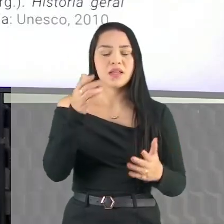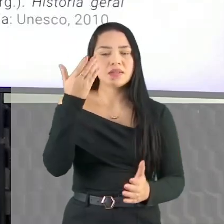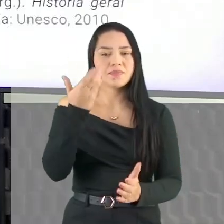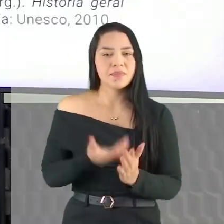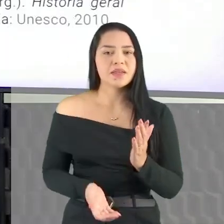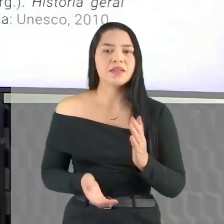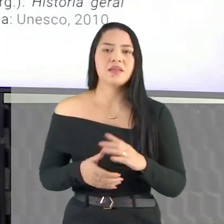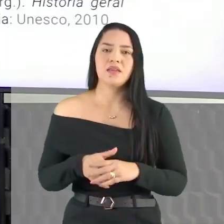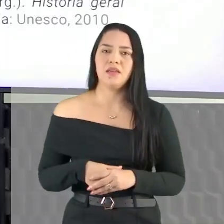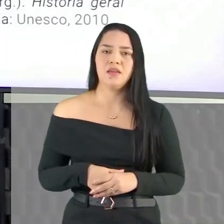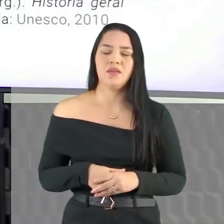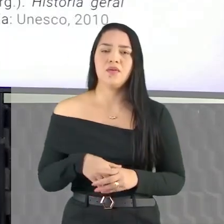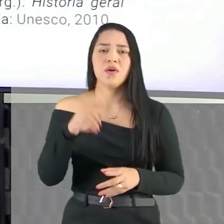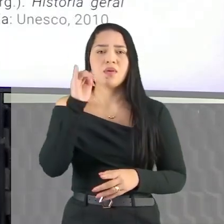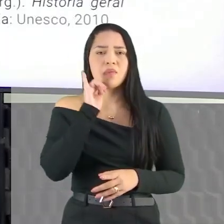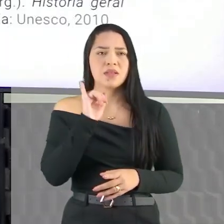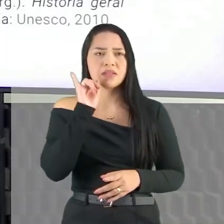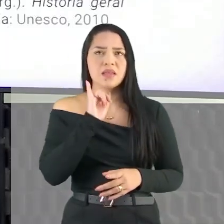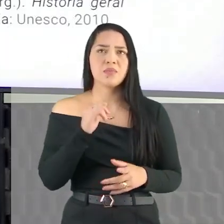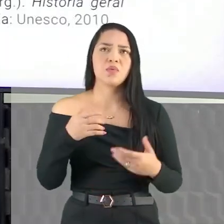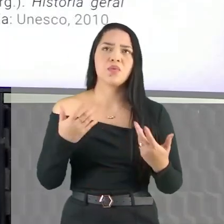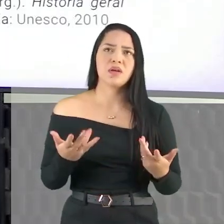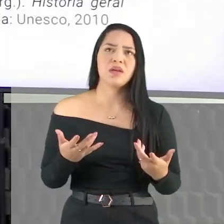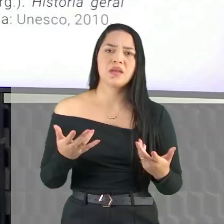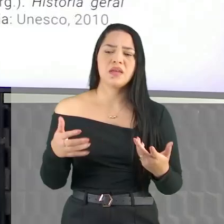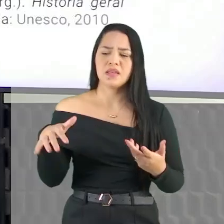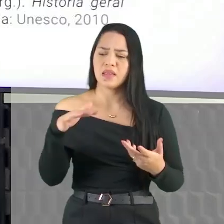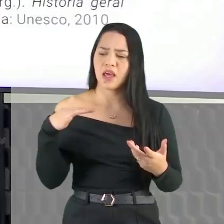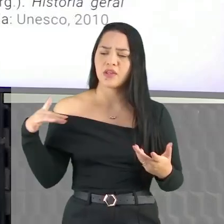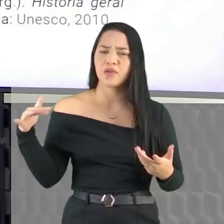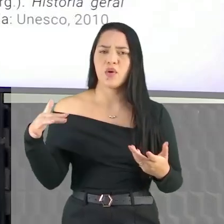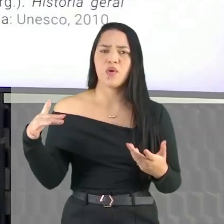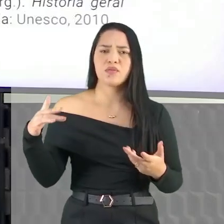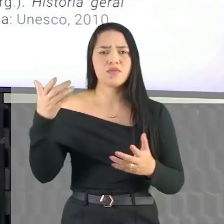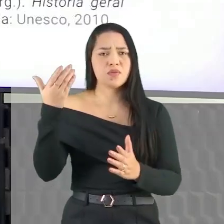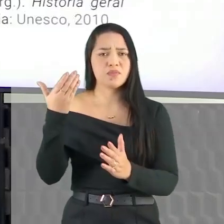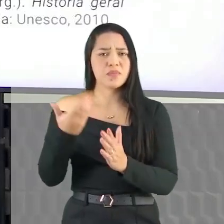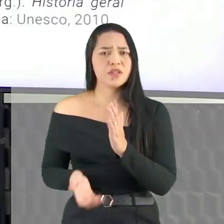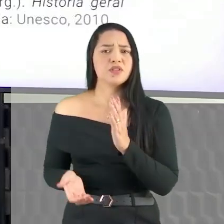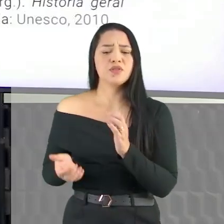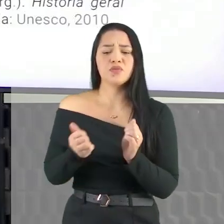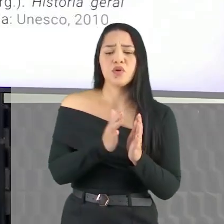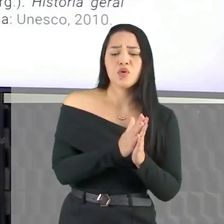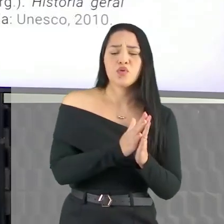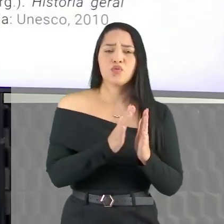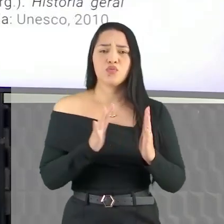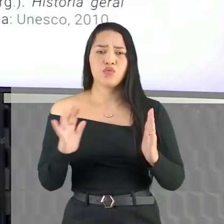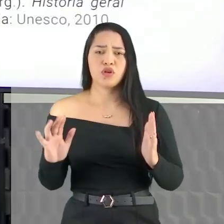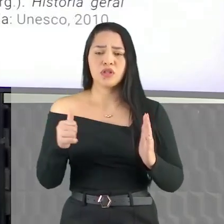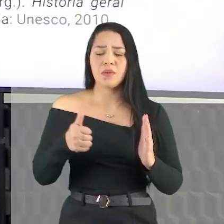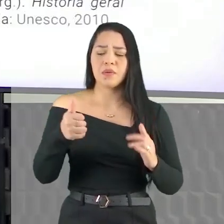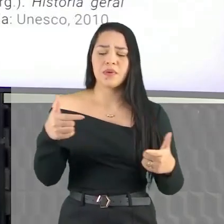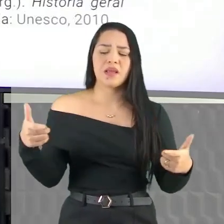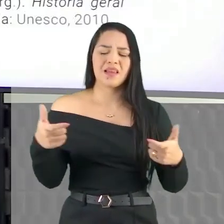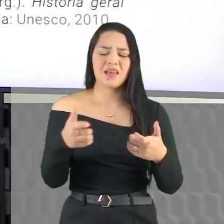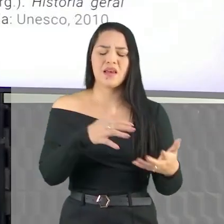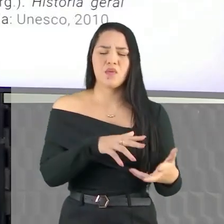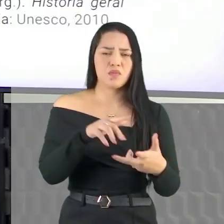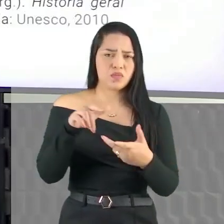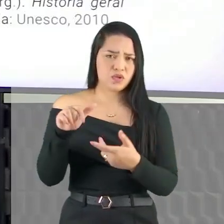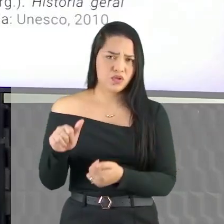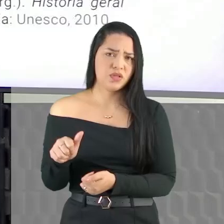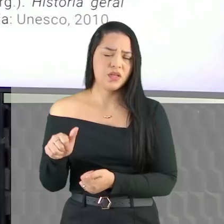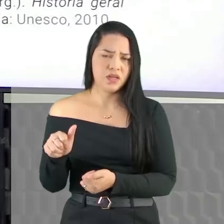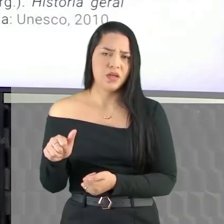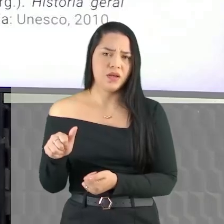de reaver, por exemplo, territórios que foram perdidos durante a Primeira Guerra Mundial ou pós a Primeira